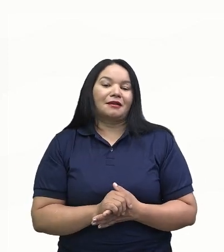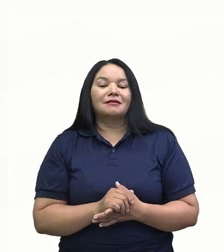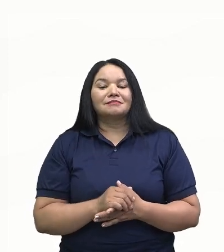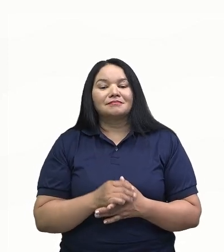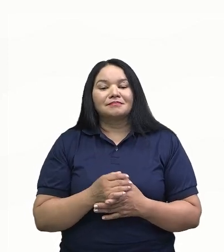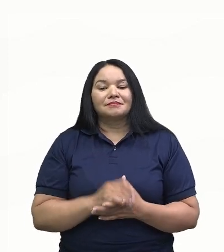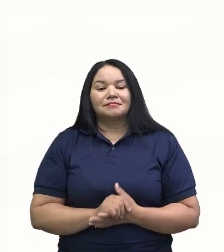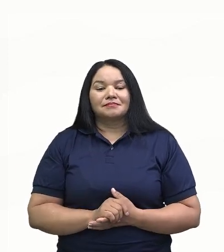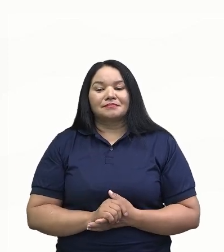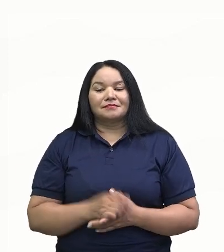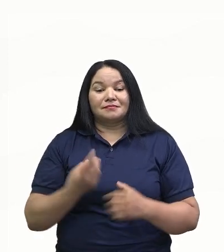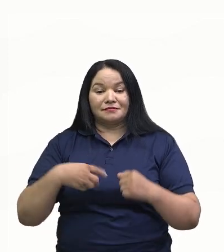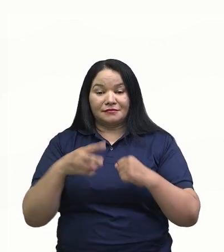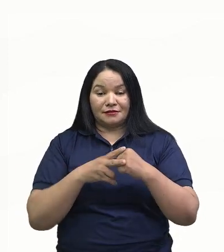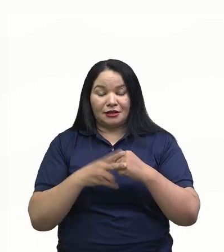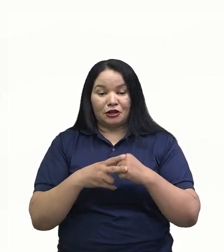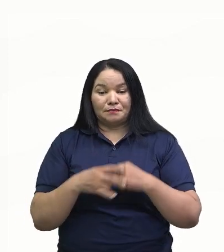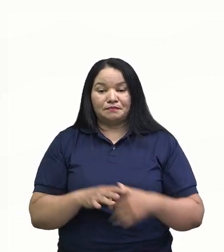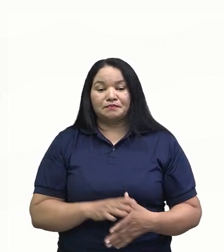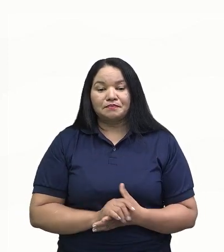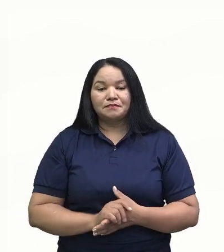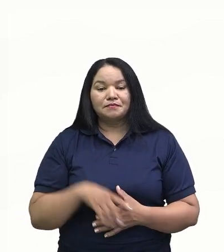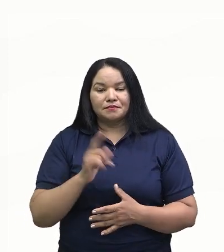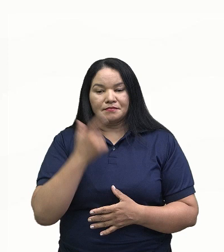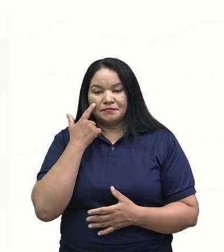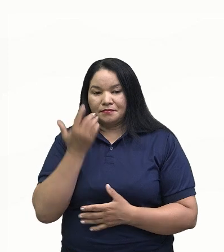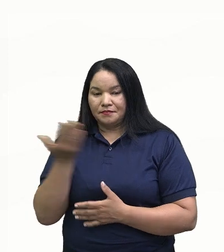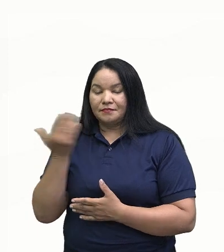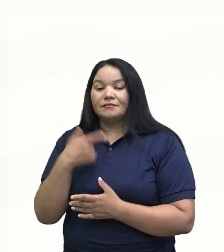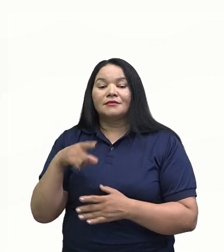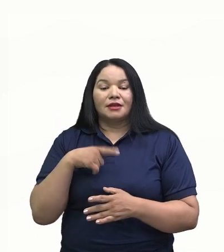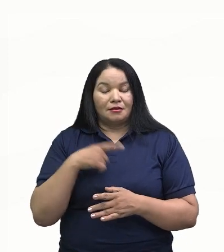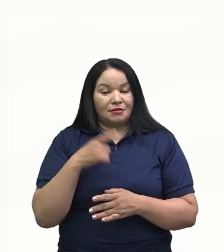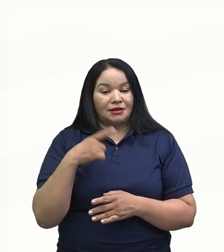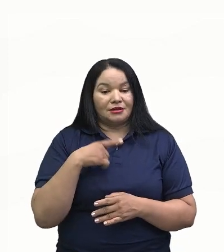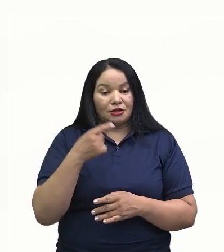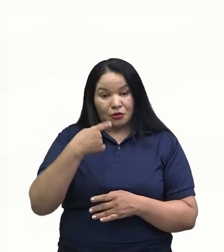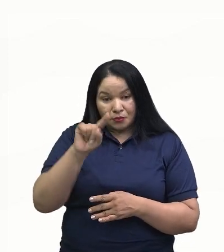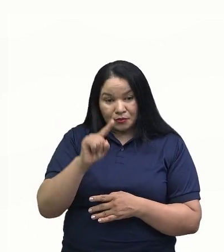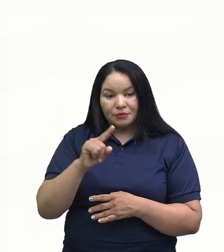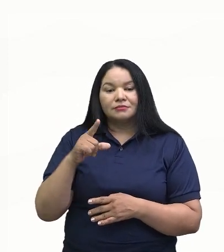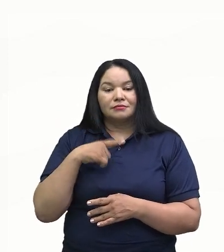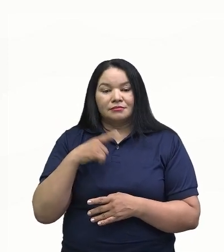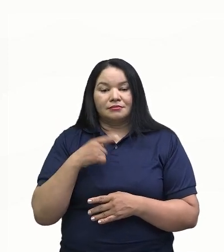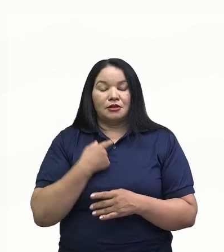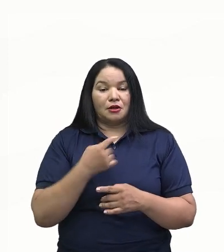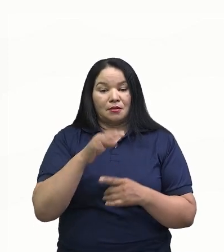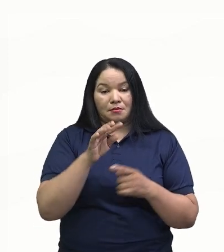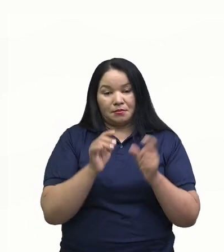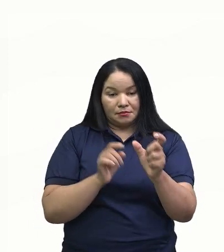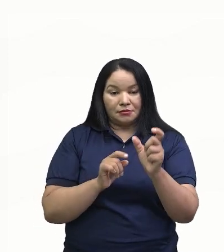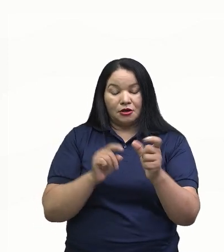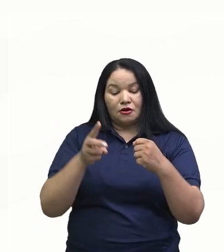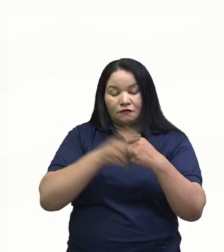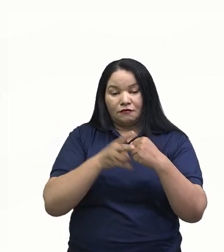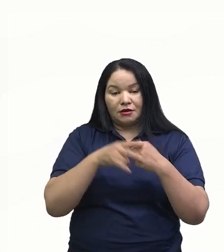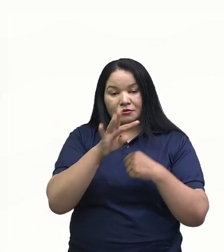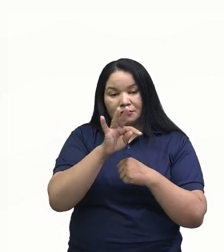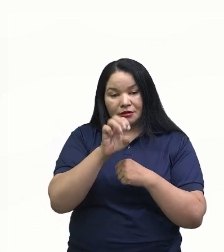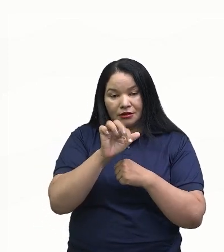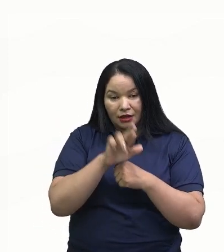ter e vir, e eles são acentuados também. Por que eles são acentuados? Observem aí, ó. O verbo ir